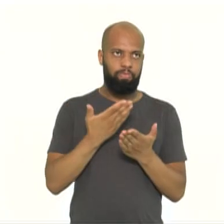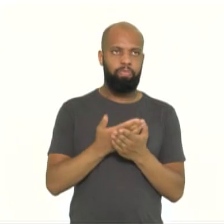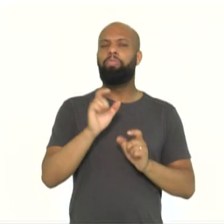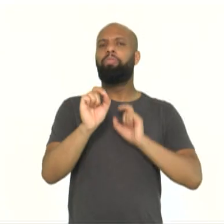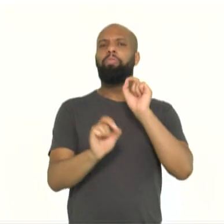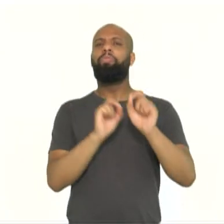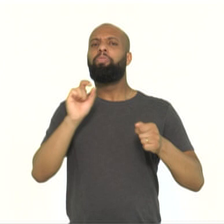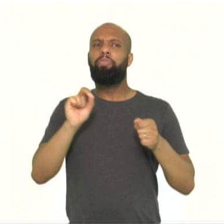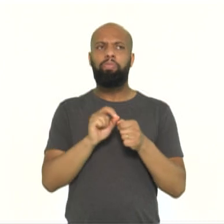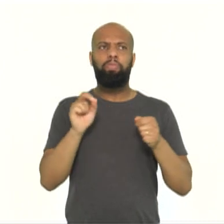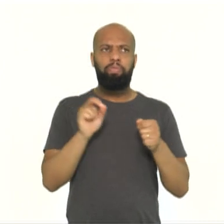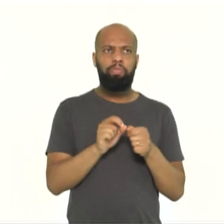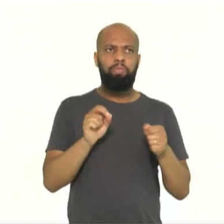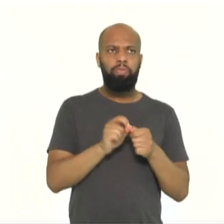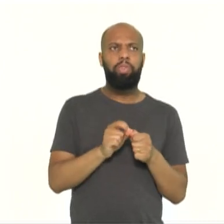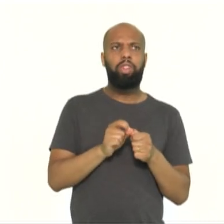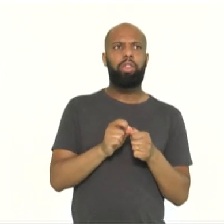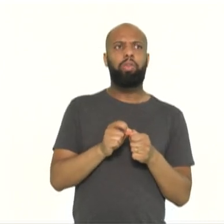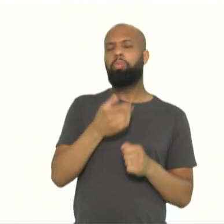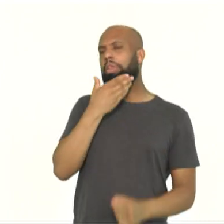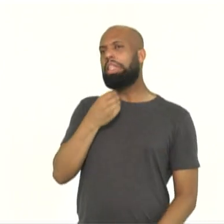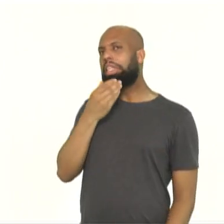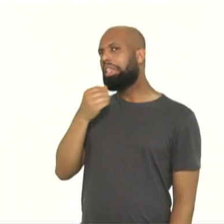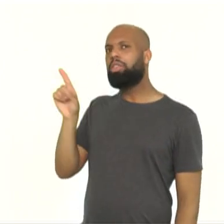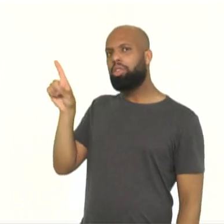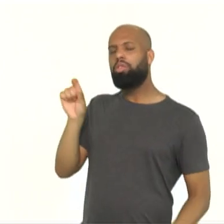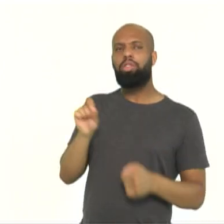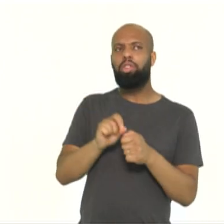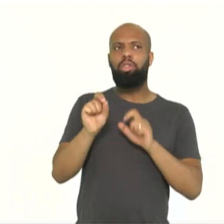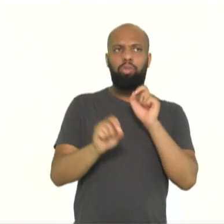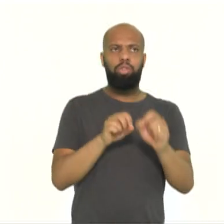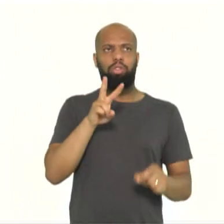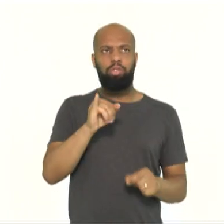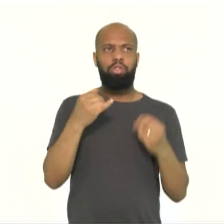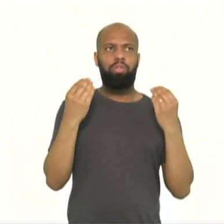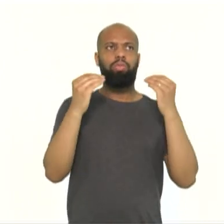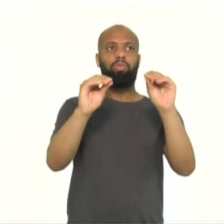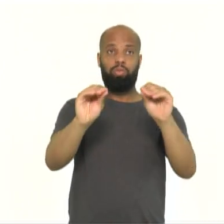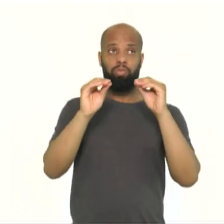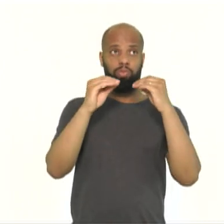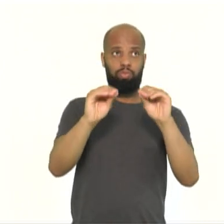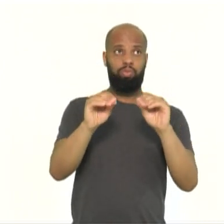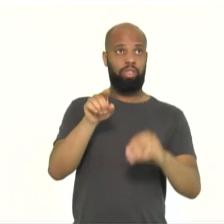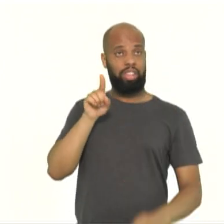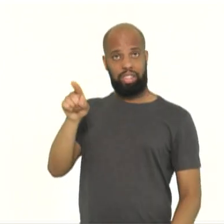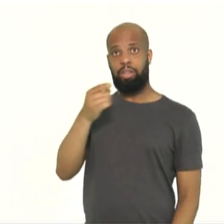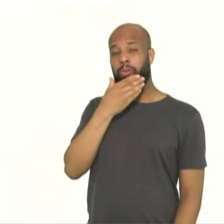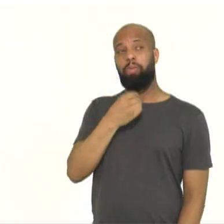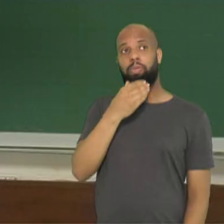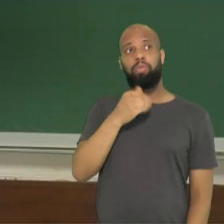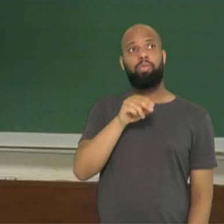está sendo el niño? Então, você vai completar. El niño, você vai